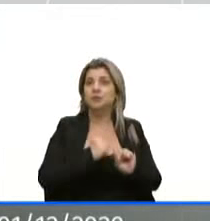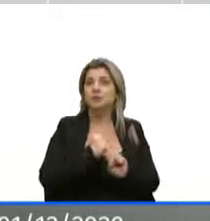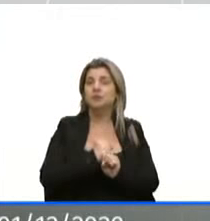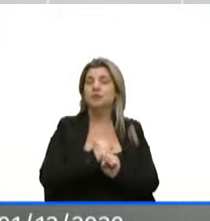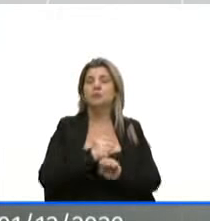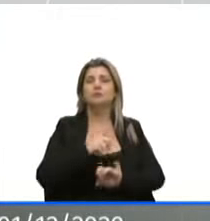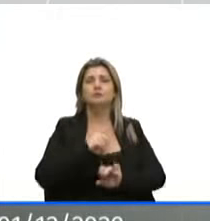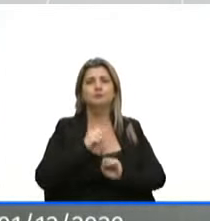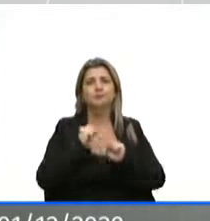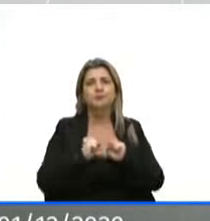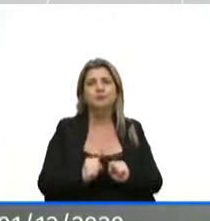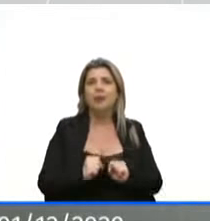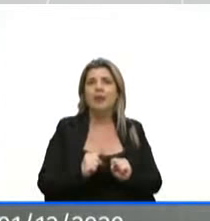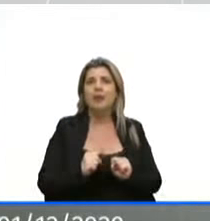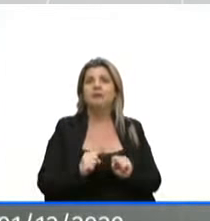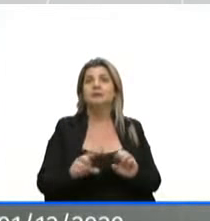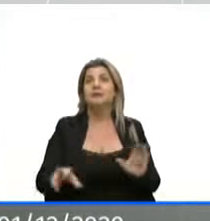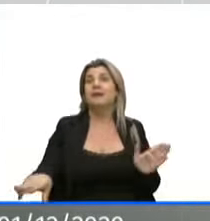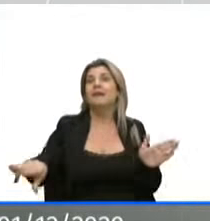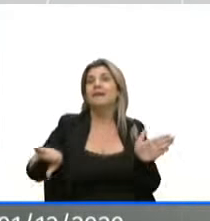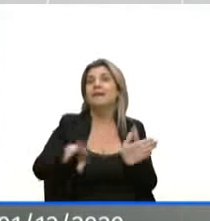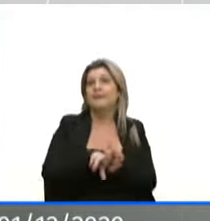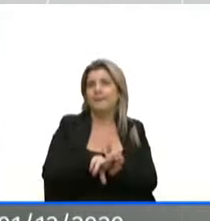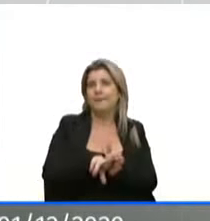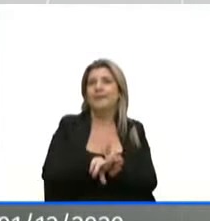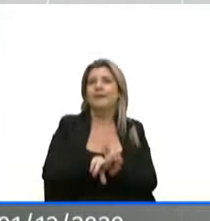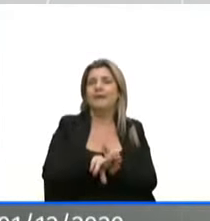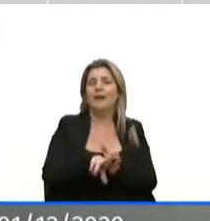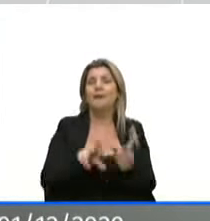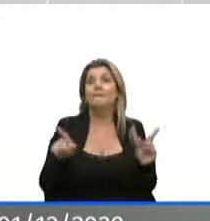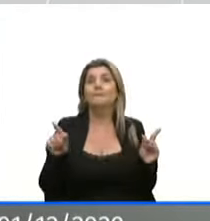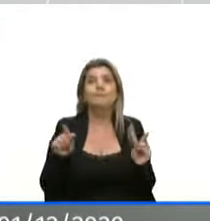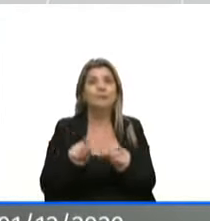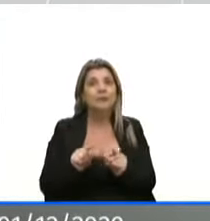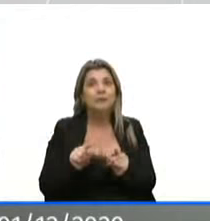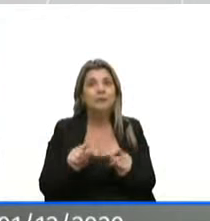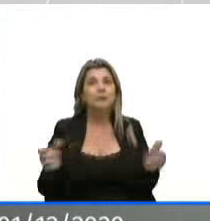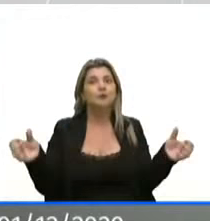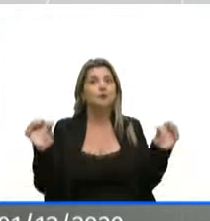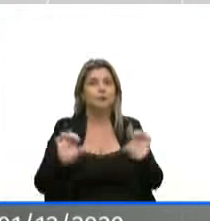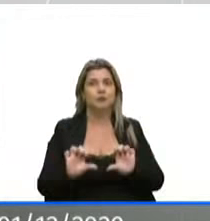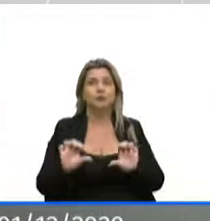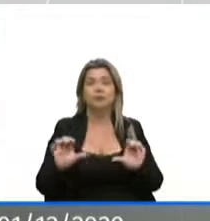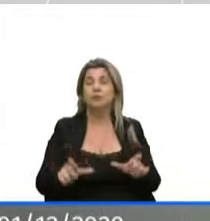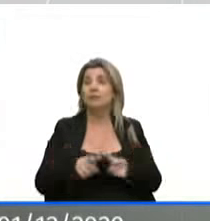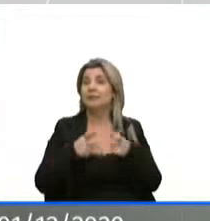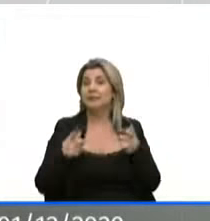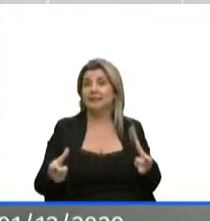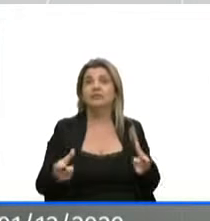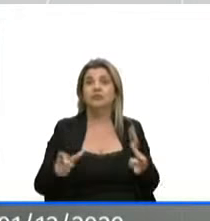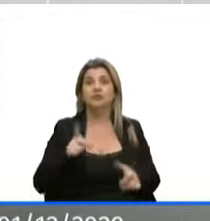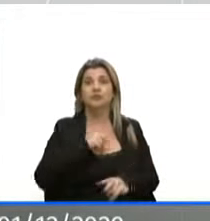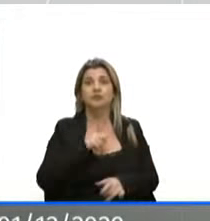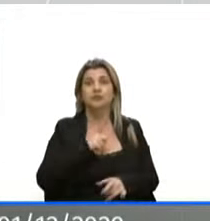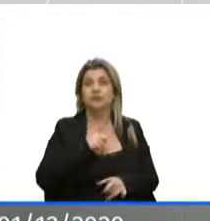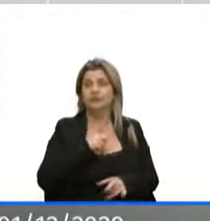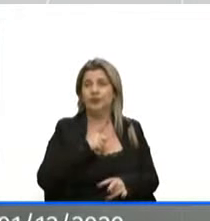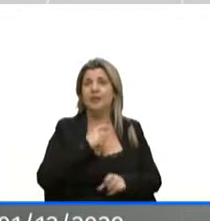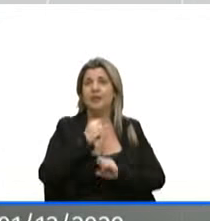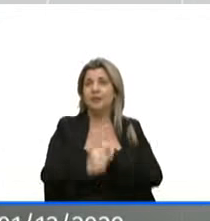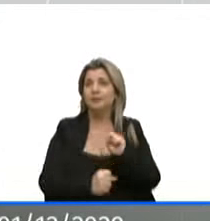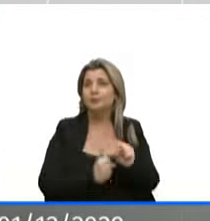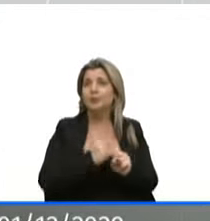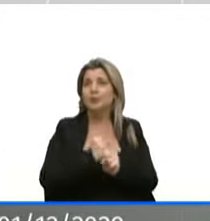fôlego, né, minimamente para recuperar minimamente o prejuízo, o grande prejuízo que tiveram, né,